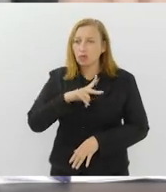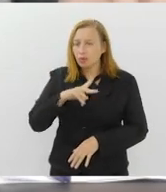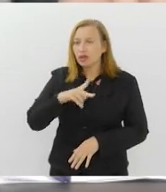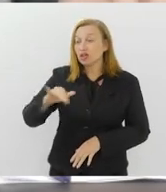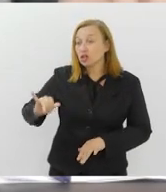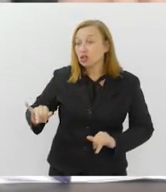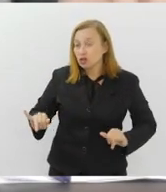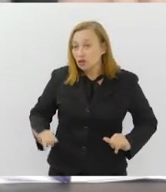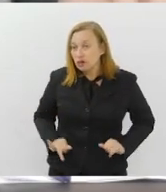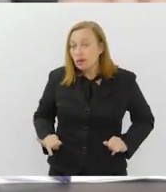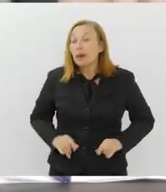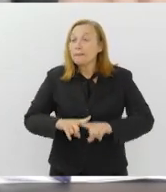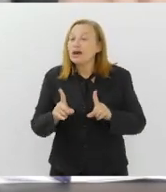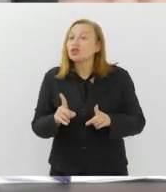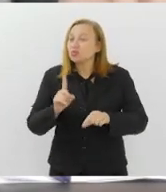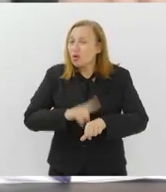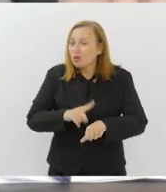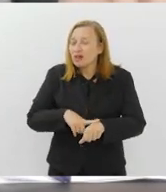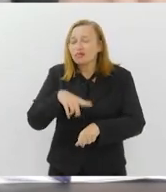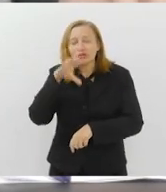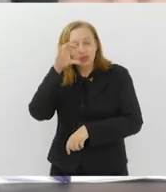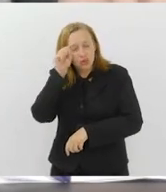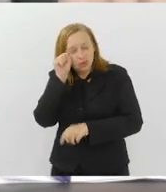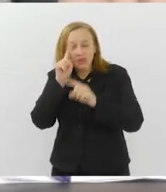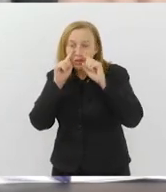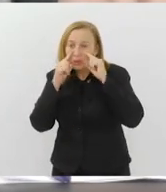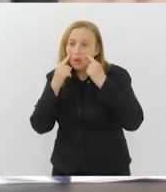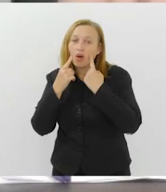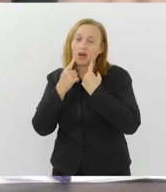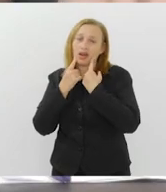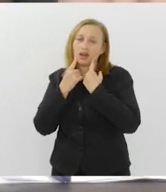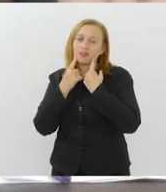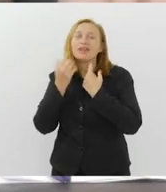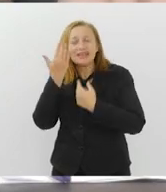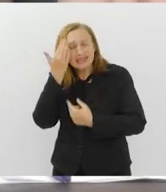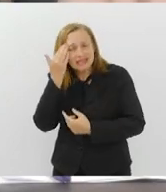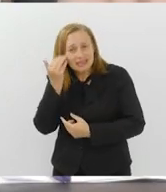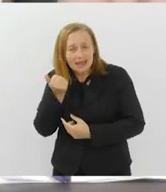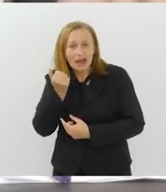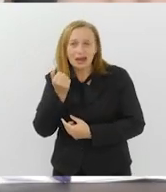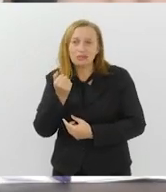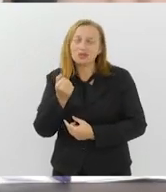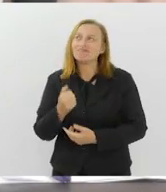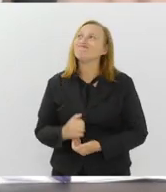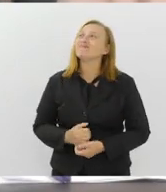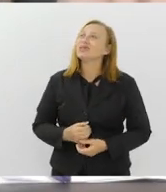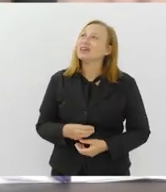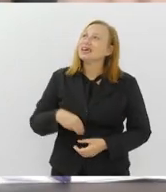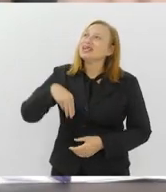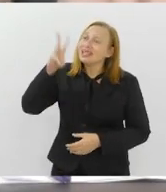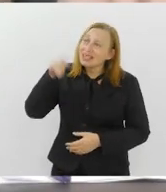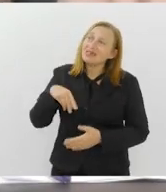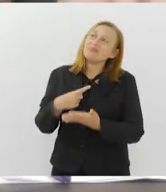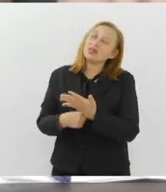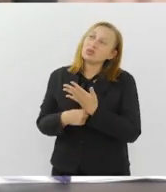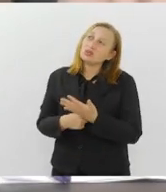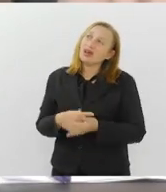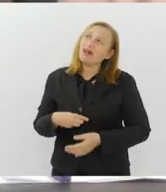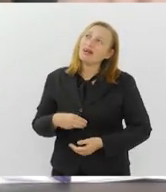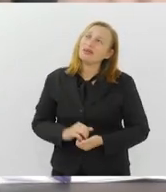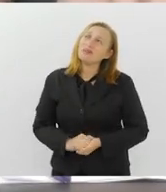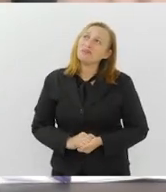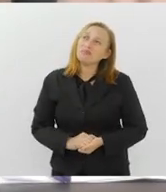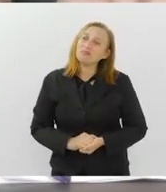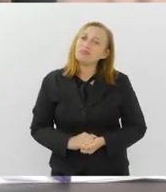é na hora do travesseiro que cada um chora a sua dor e sabe que, puxa vida, com quem que eu posso contar? Então, que a gente